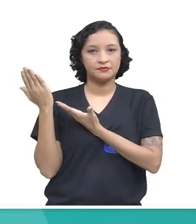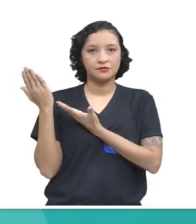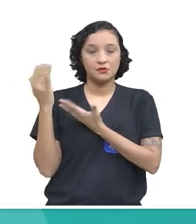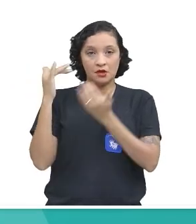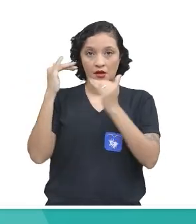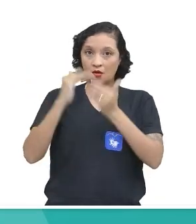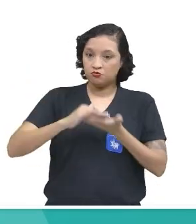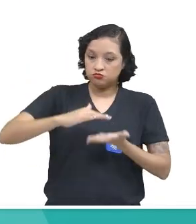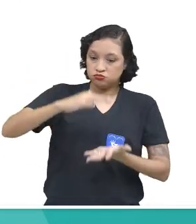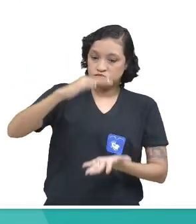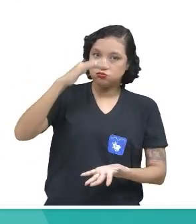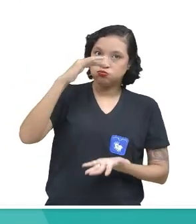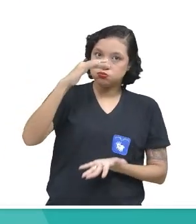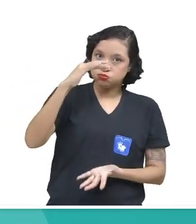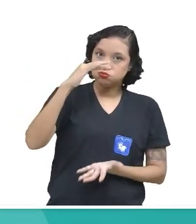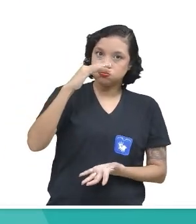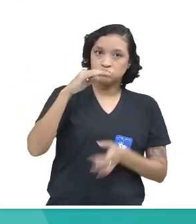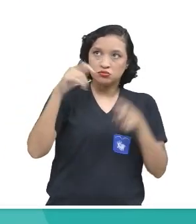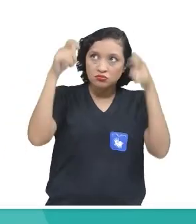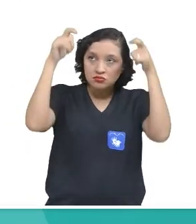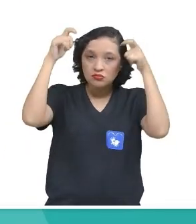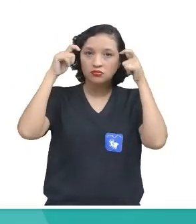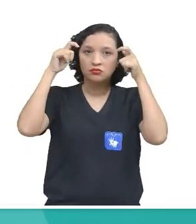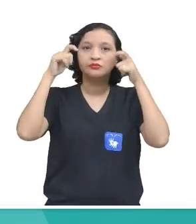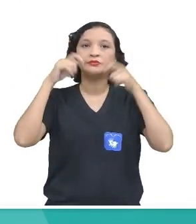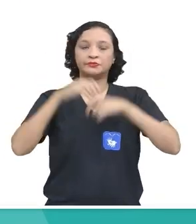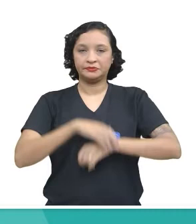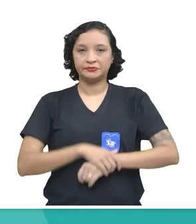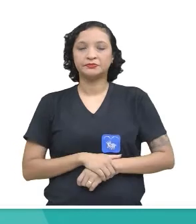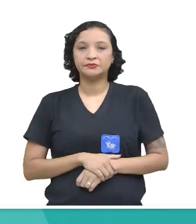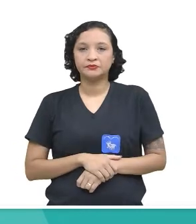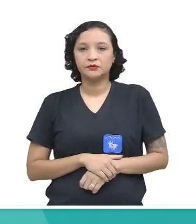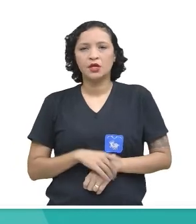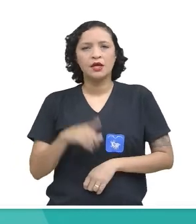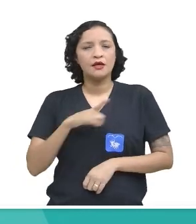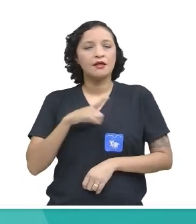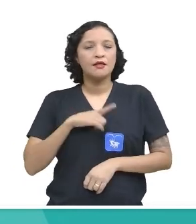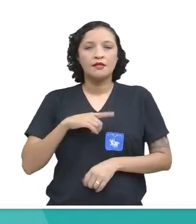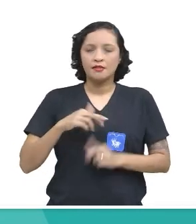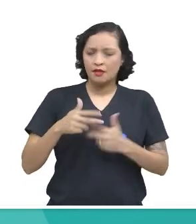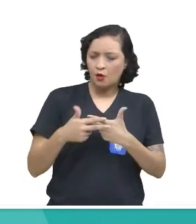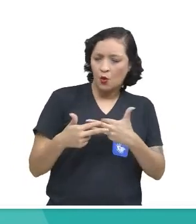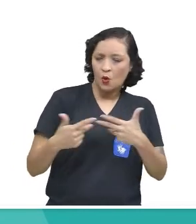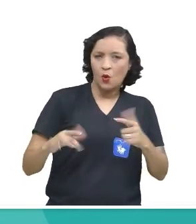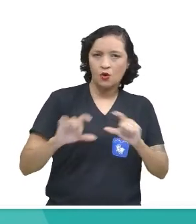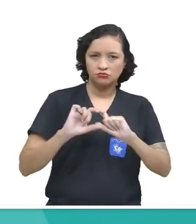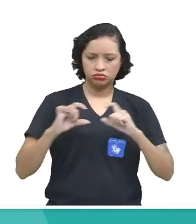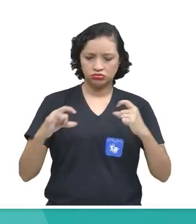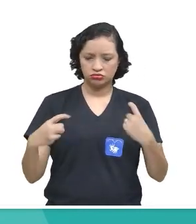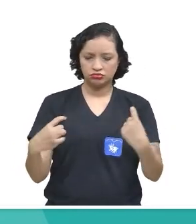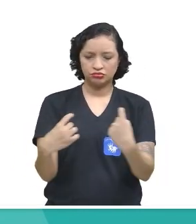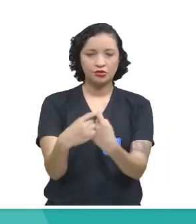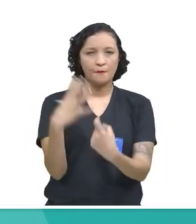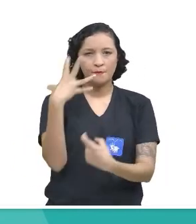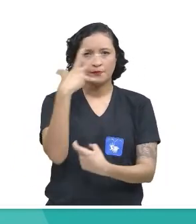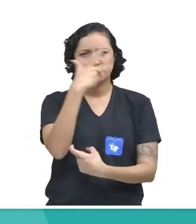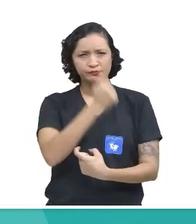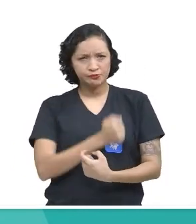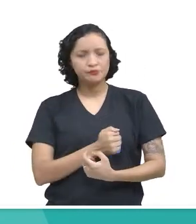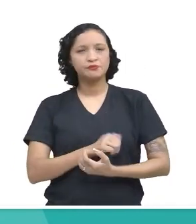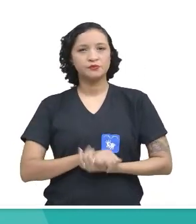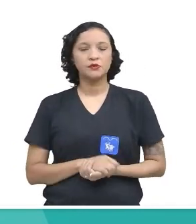tamanho mesmo e sempre tem muitos enfeites. Então, o chapéu é